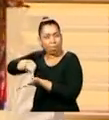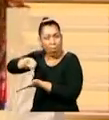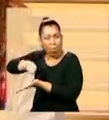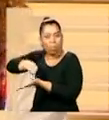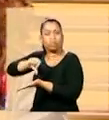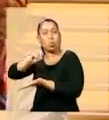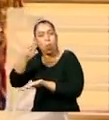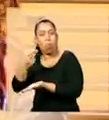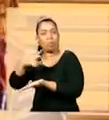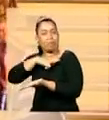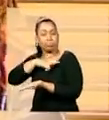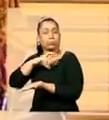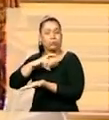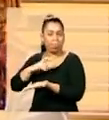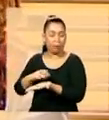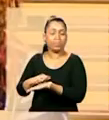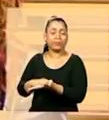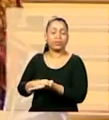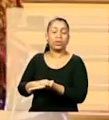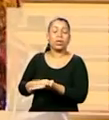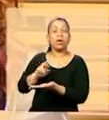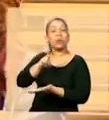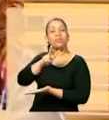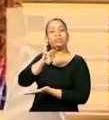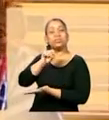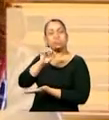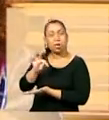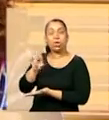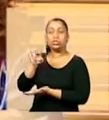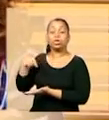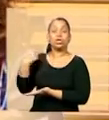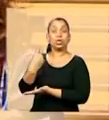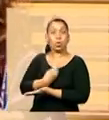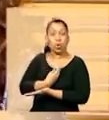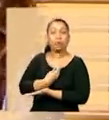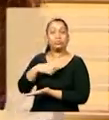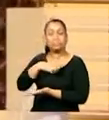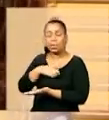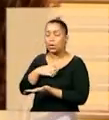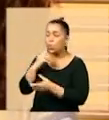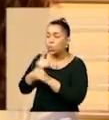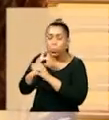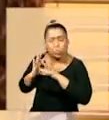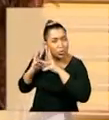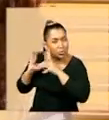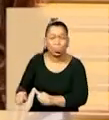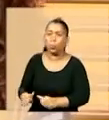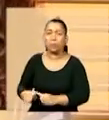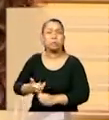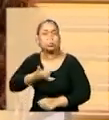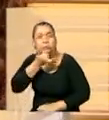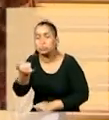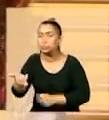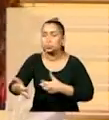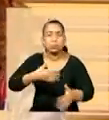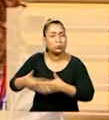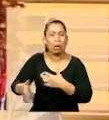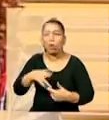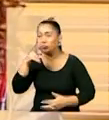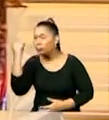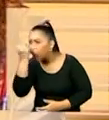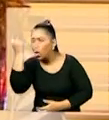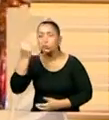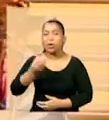ou públicas. Okay. Então, nesse banco de dados, que é o VISAT, a gente encontra todos os tipos de acidente, tá? Independente